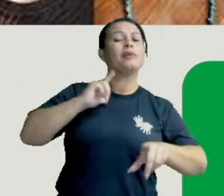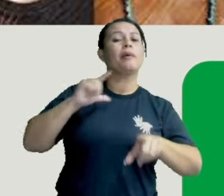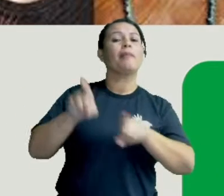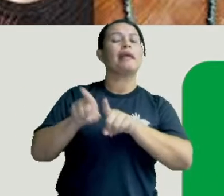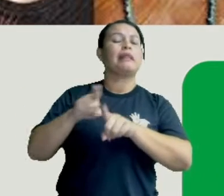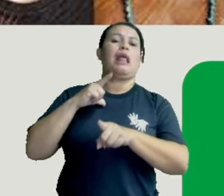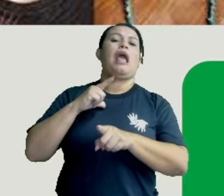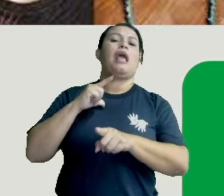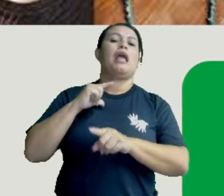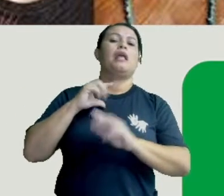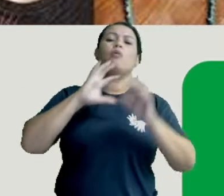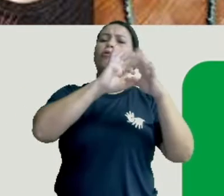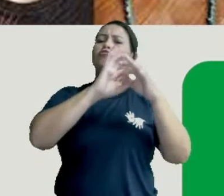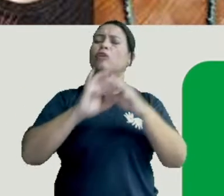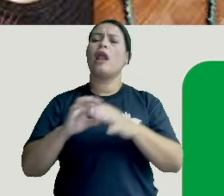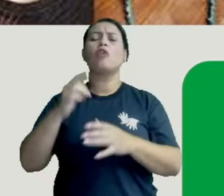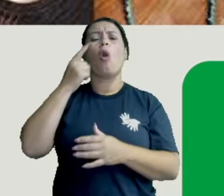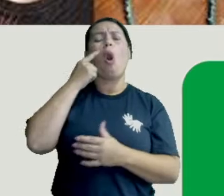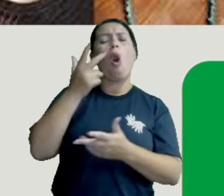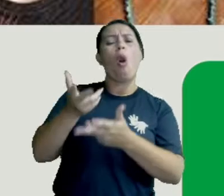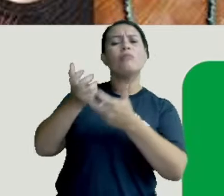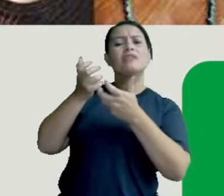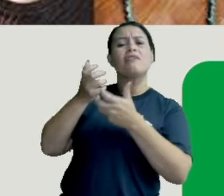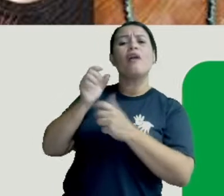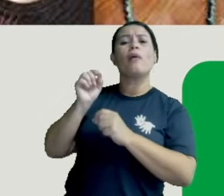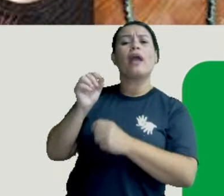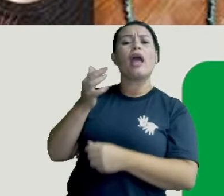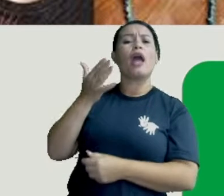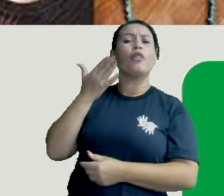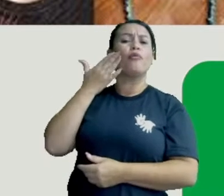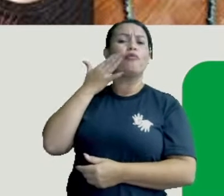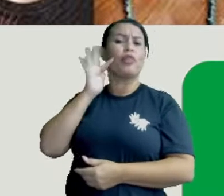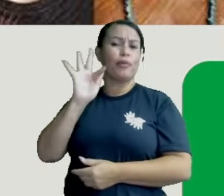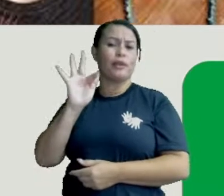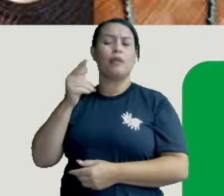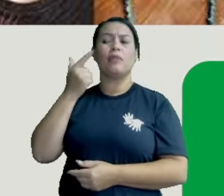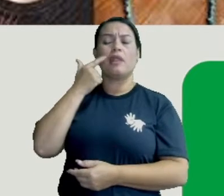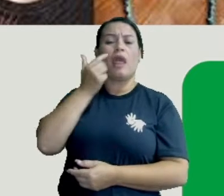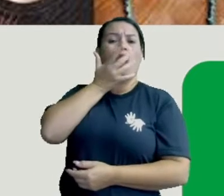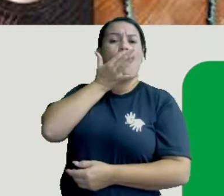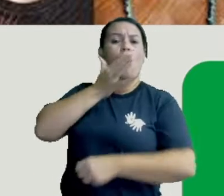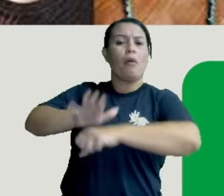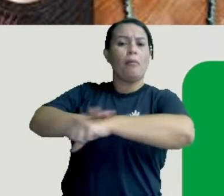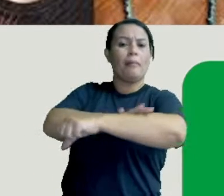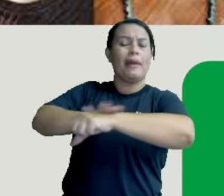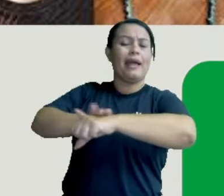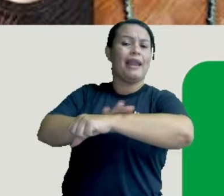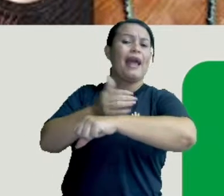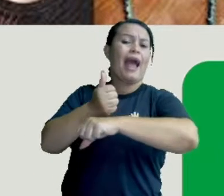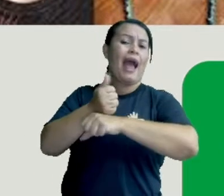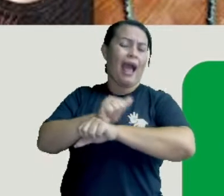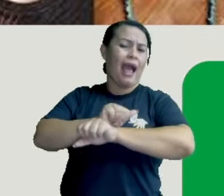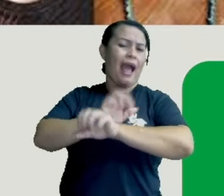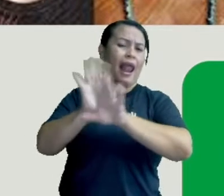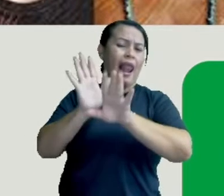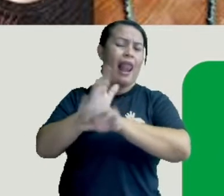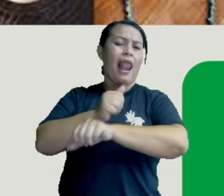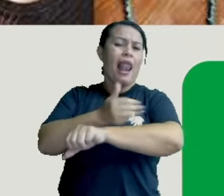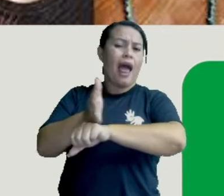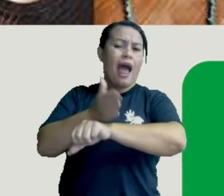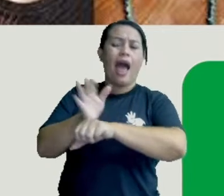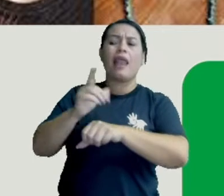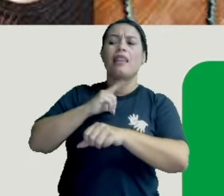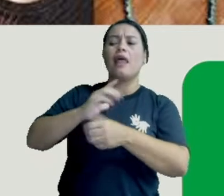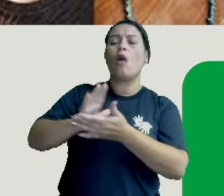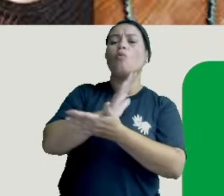pegar no contexto do fenótipo, ou seja, da aparência, o europeu, ele vai ter a cor da pele clara. Logicamente, dentro da Europa você vai ter algumas distinções,